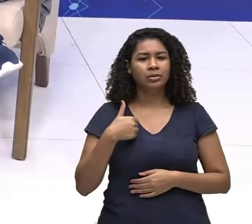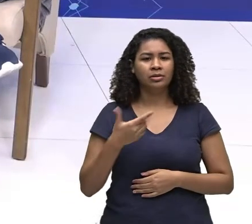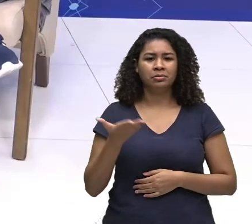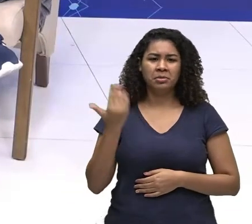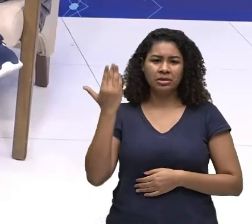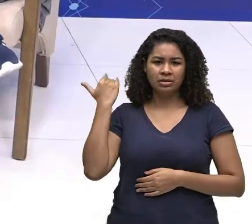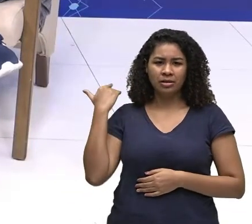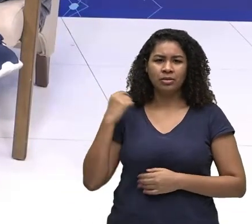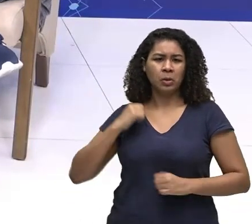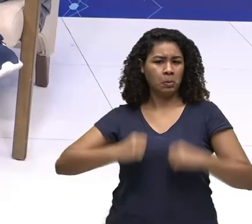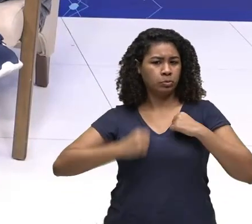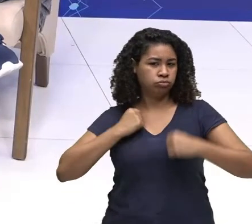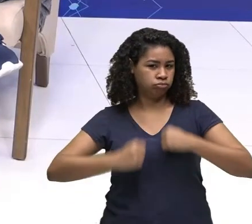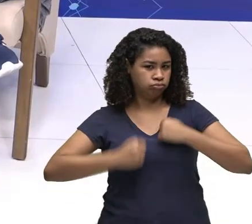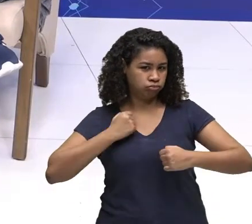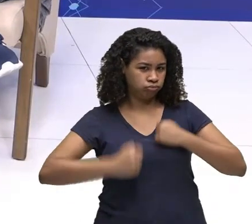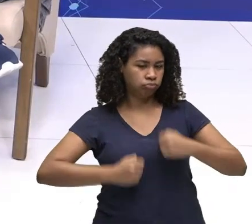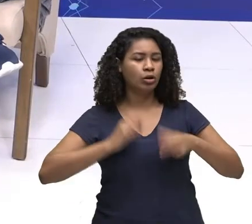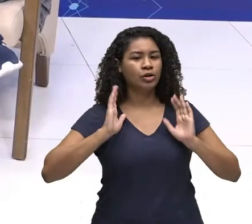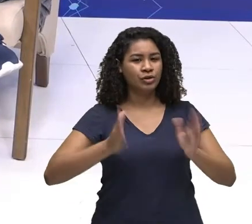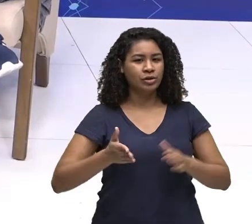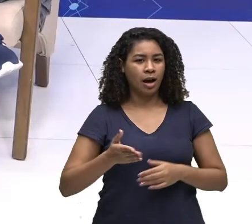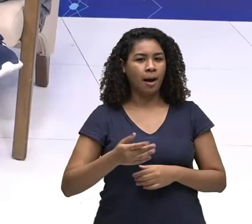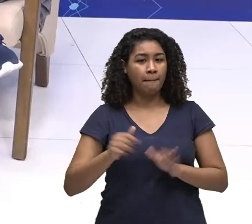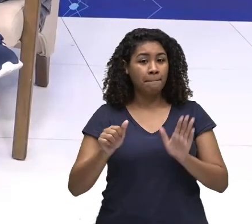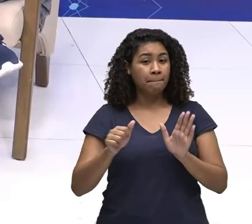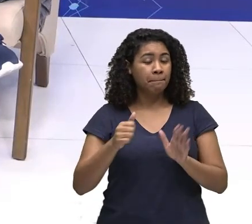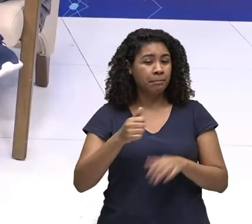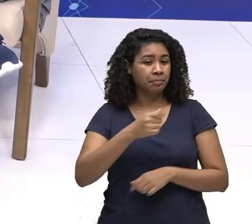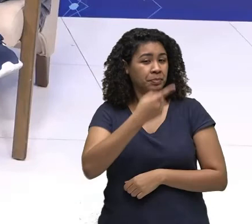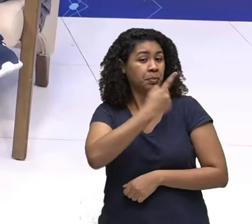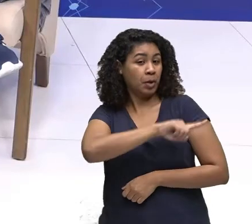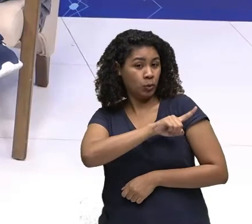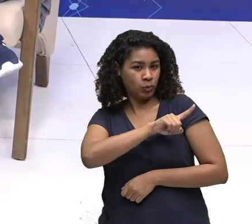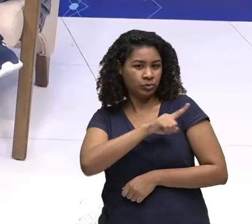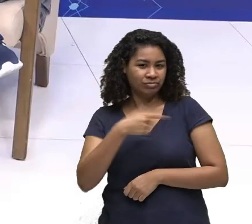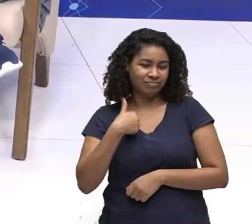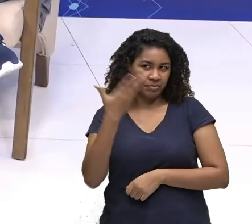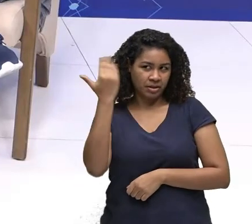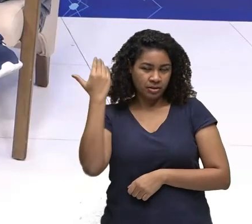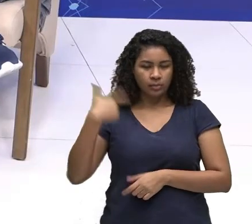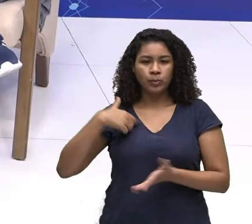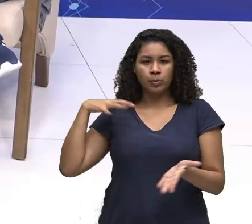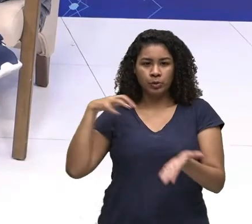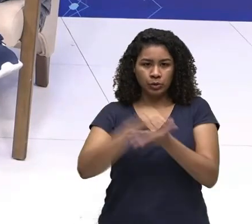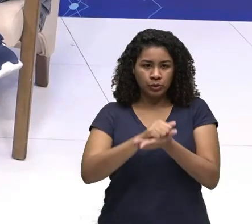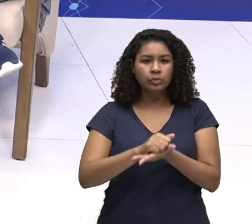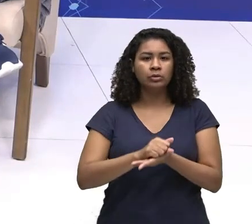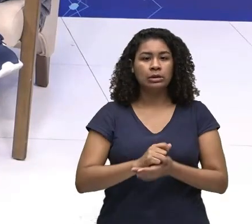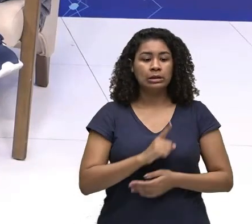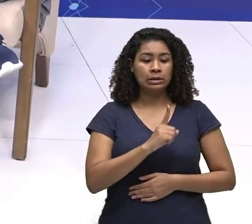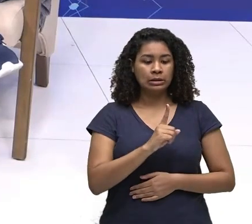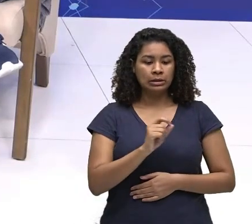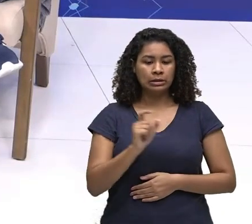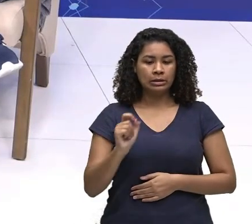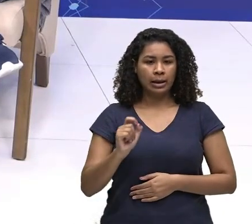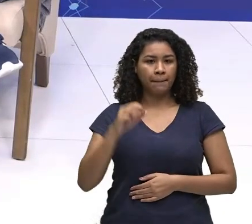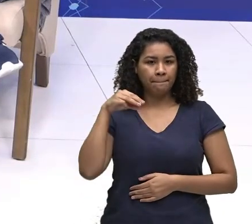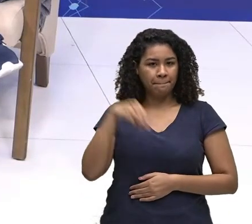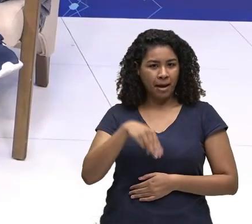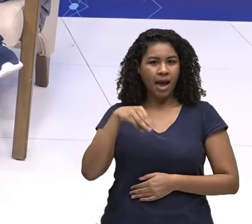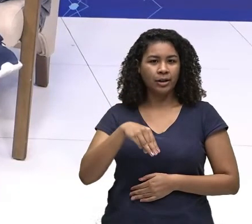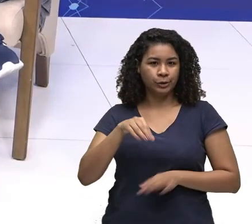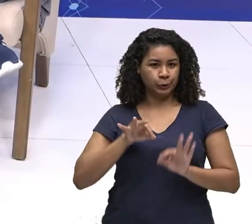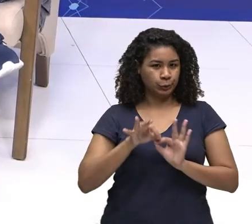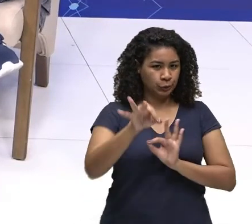A minha primeira experiência foi no primeiro ano do ensino médio. Eu me inscrevi para competir em 100 metros rasos e em